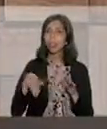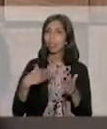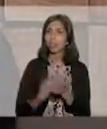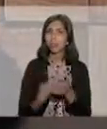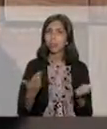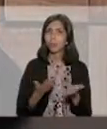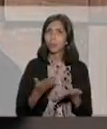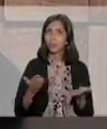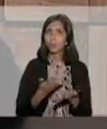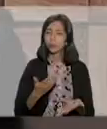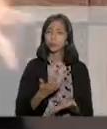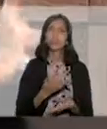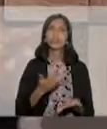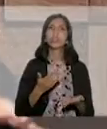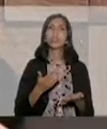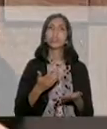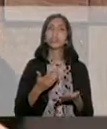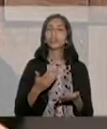até hoje, né? Quando